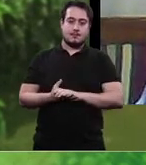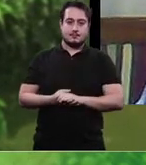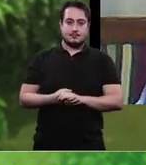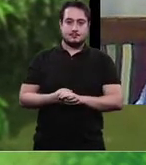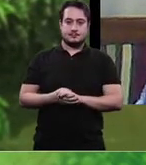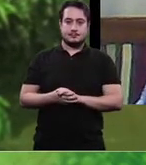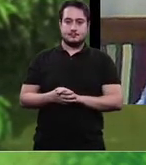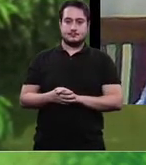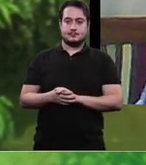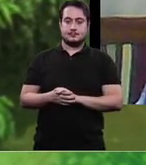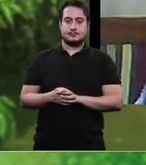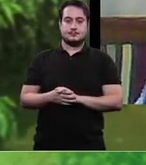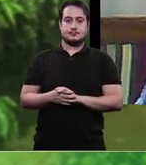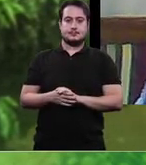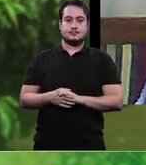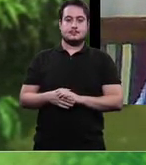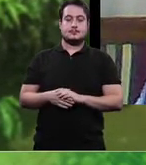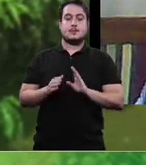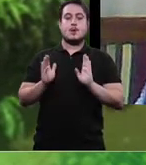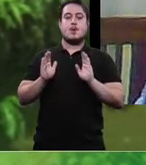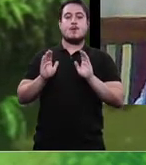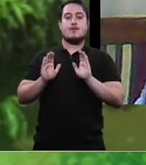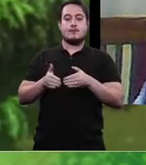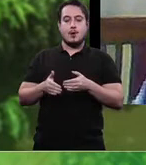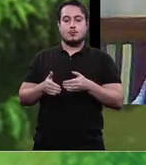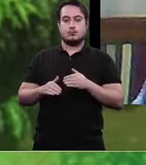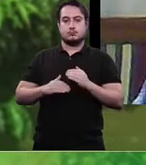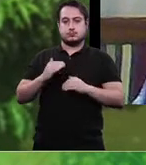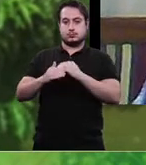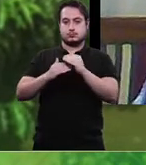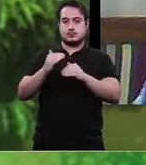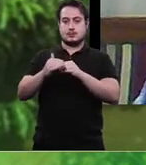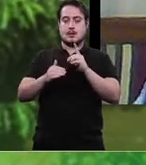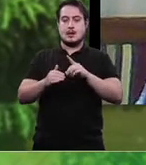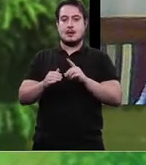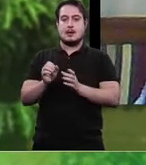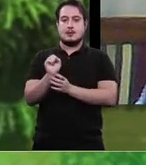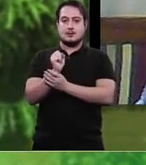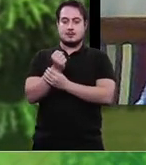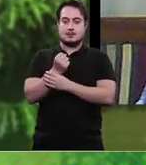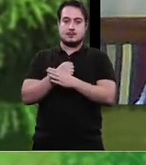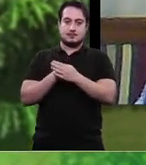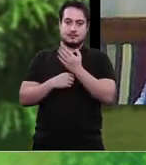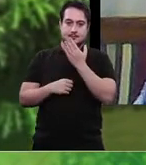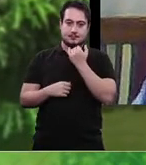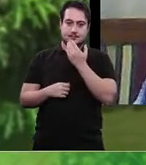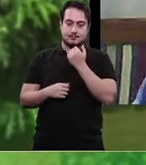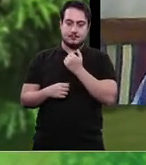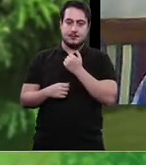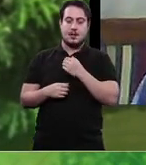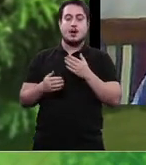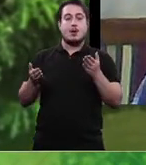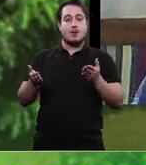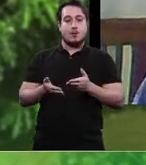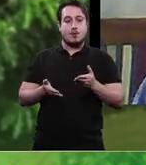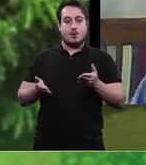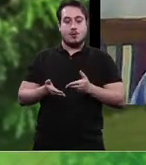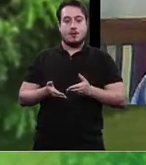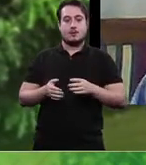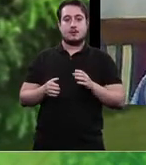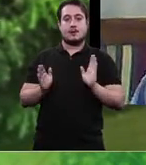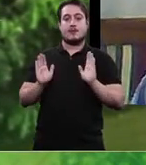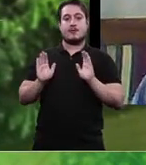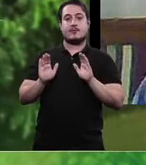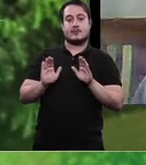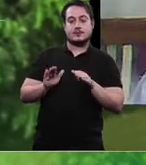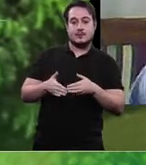o foco da produção era segurança alimentar, E hoje o foco é